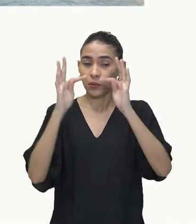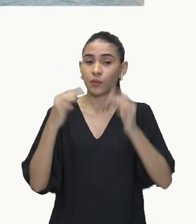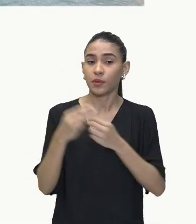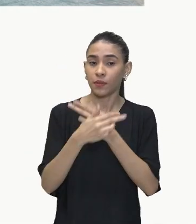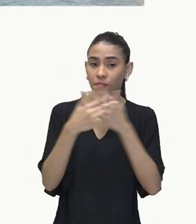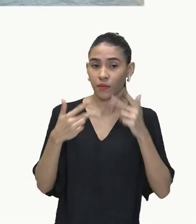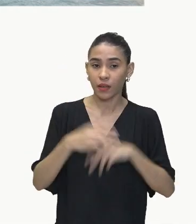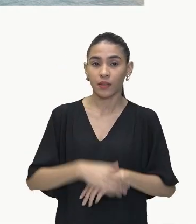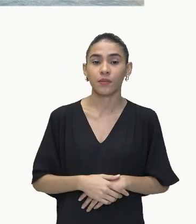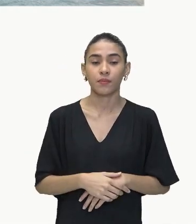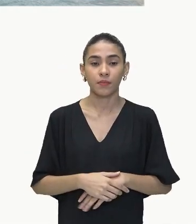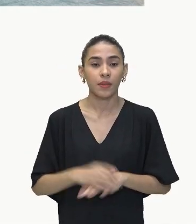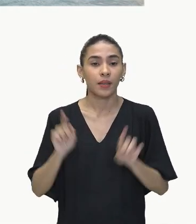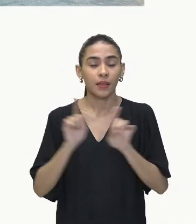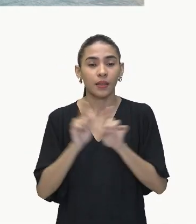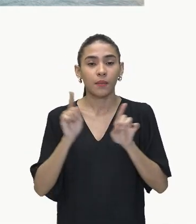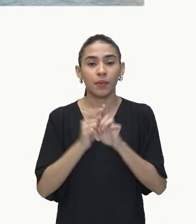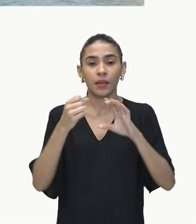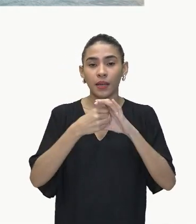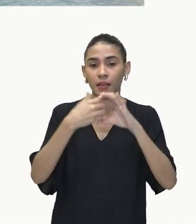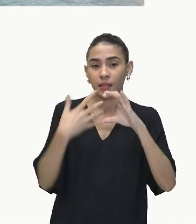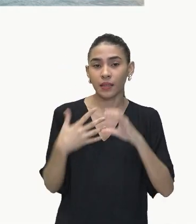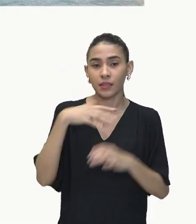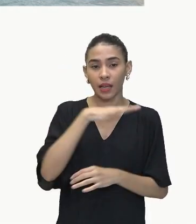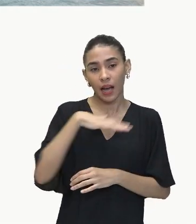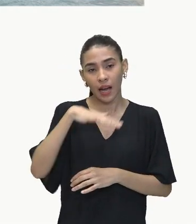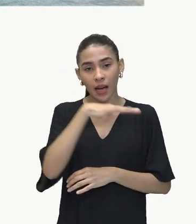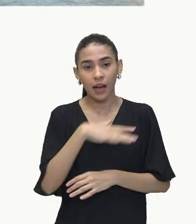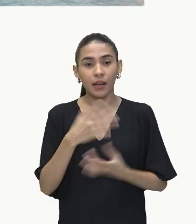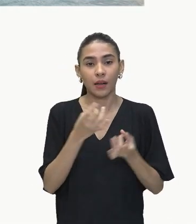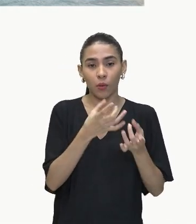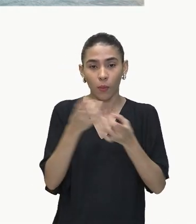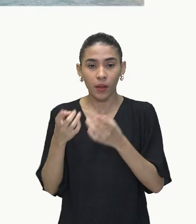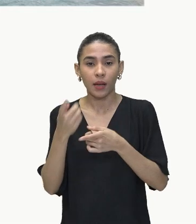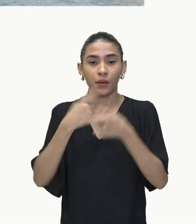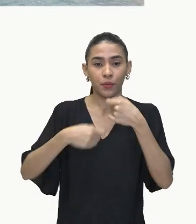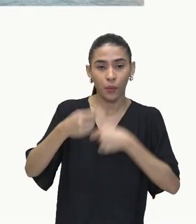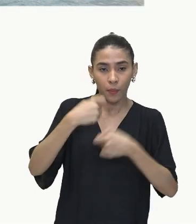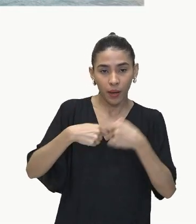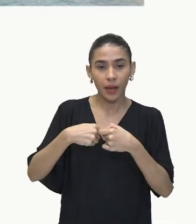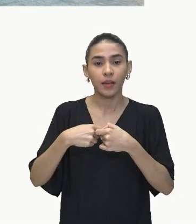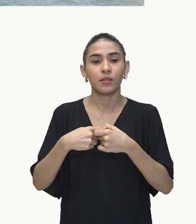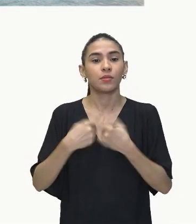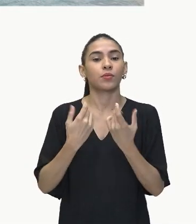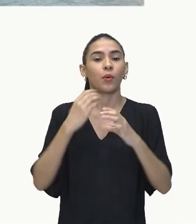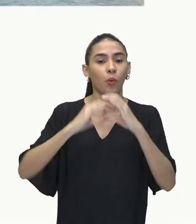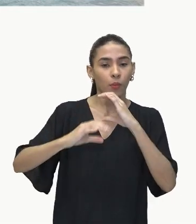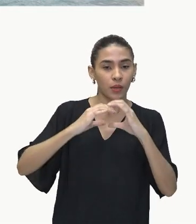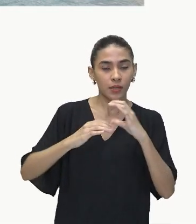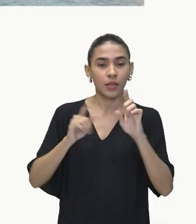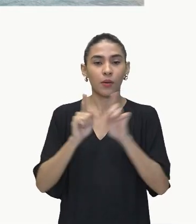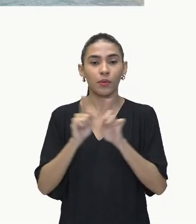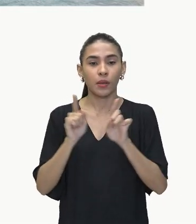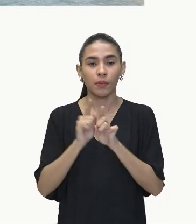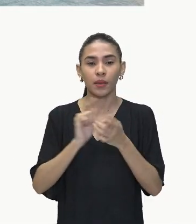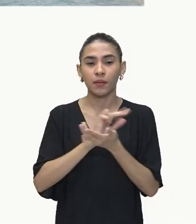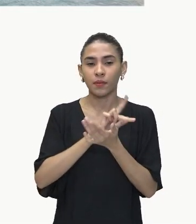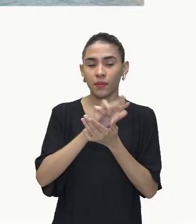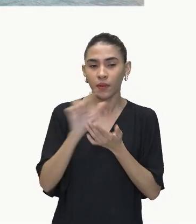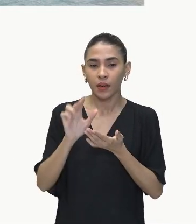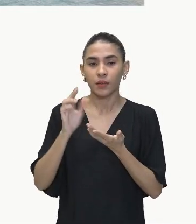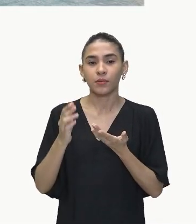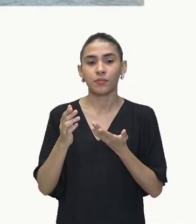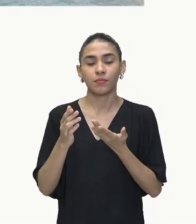Atuam como nodos principais na rede global de comércio, de finanças, de comunicação e transporte, e atraem